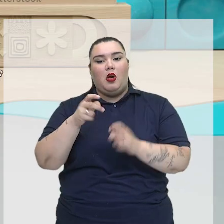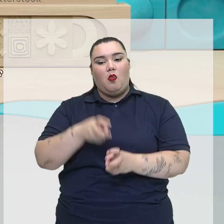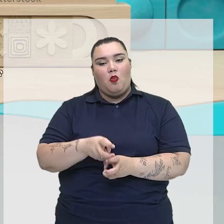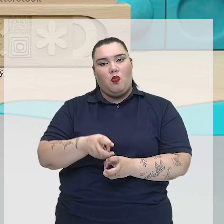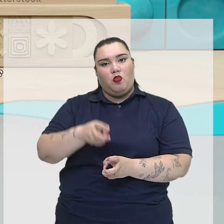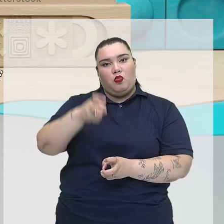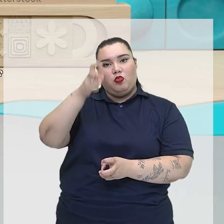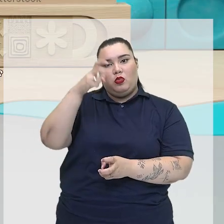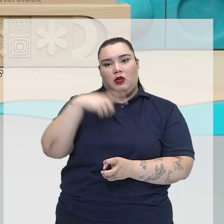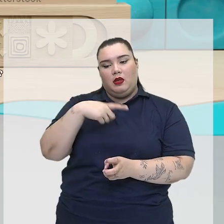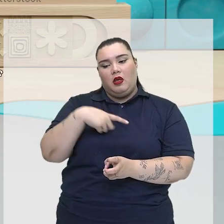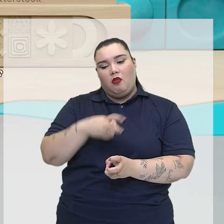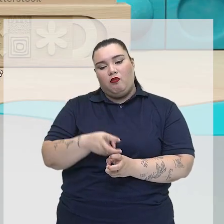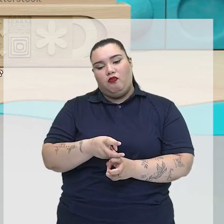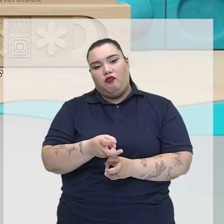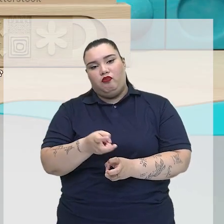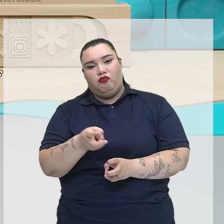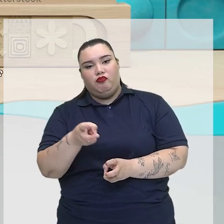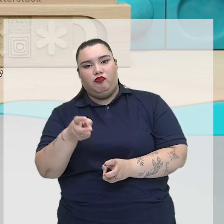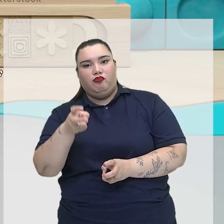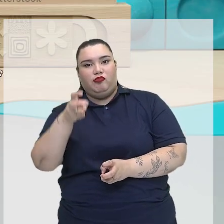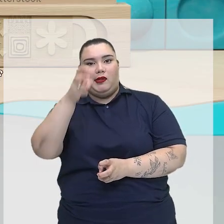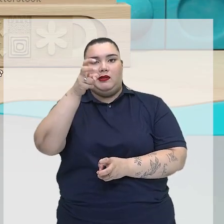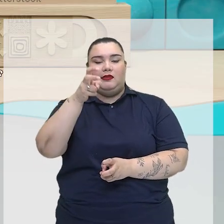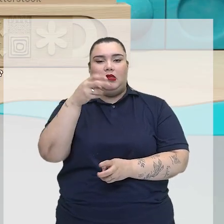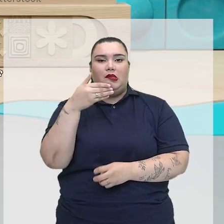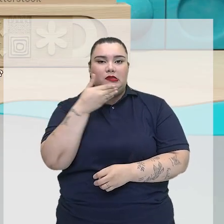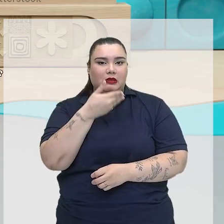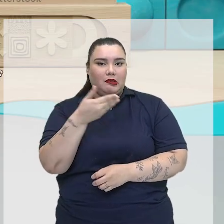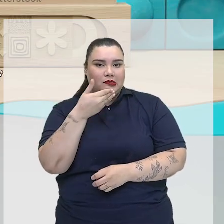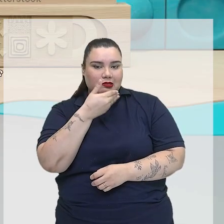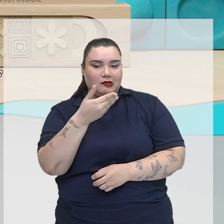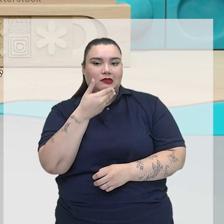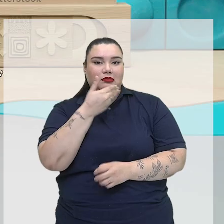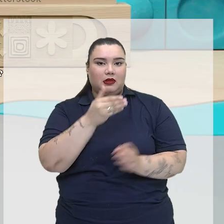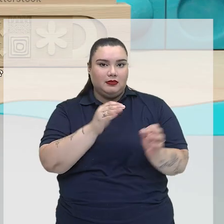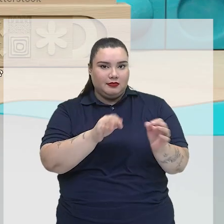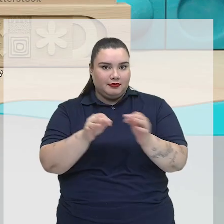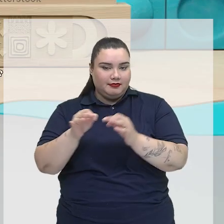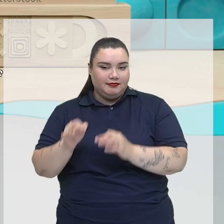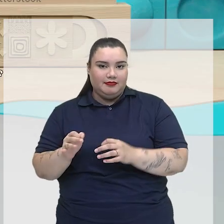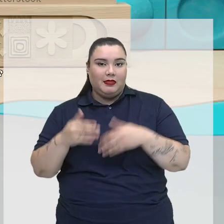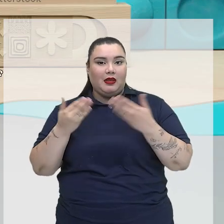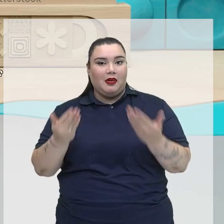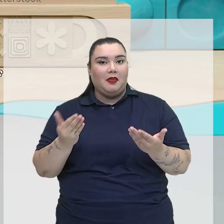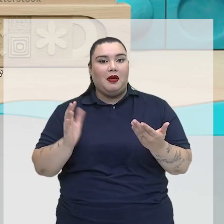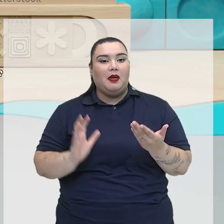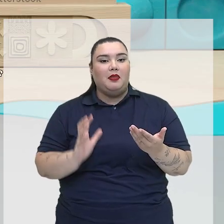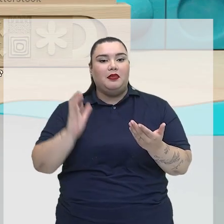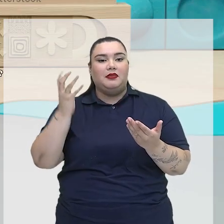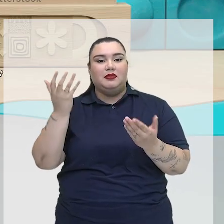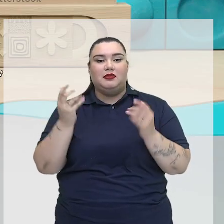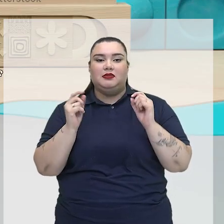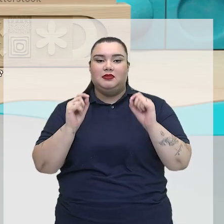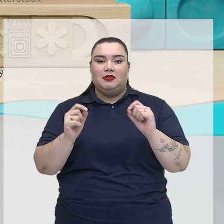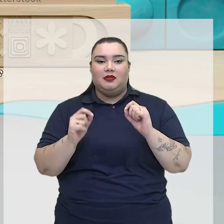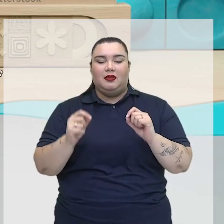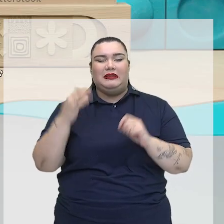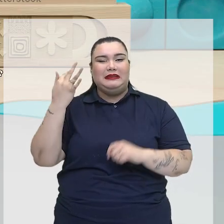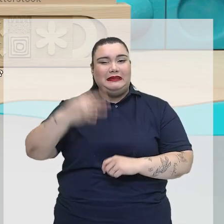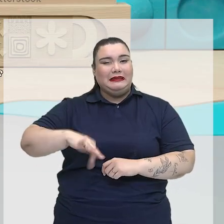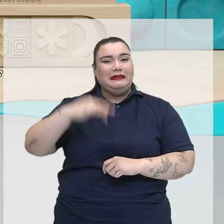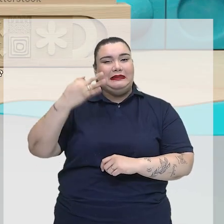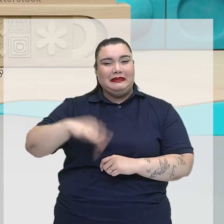fazendo com que a minha coluna se acostume a ficar assim, ó, torta, desequilibrada, né? E isso vai ocasionar o quê?